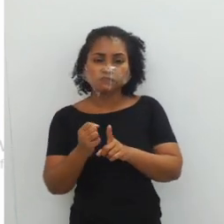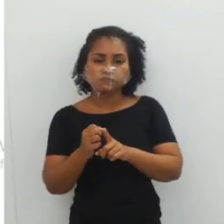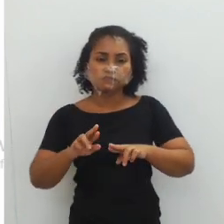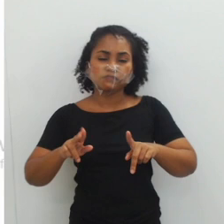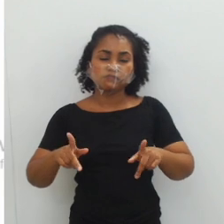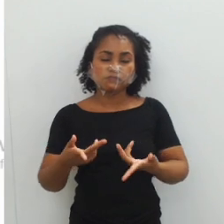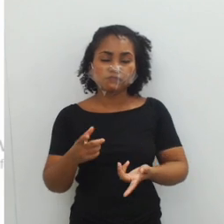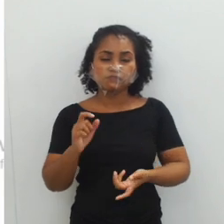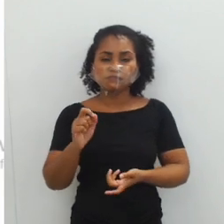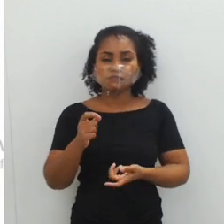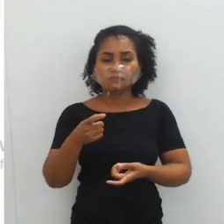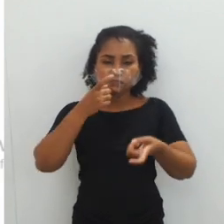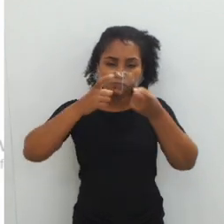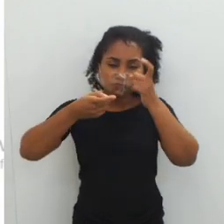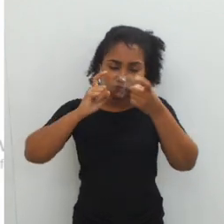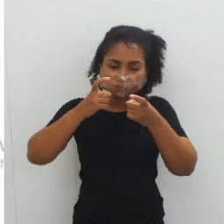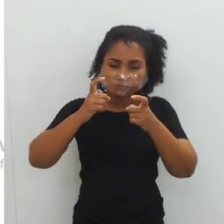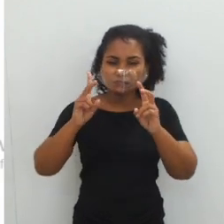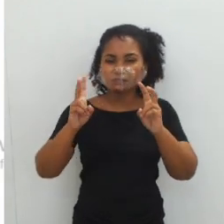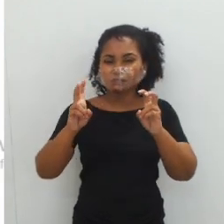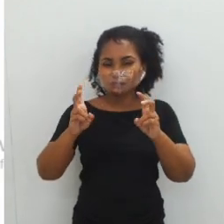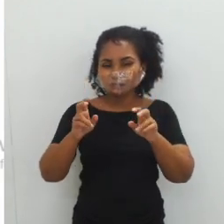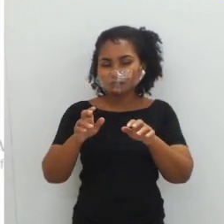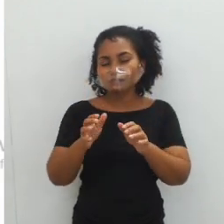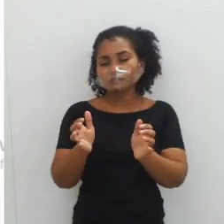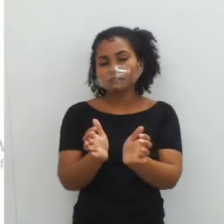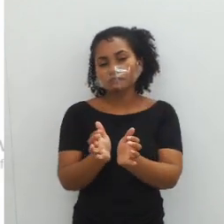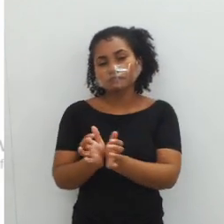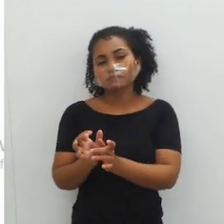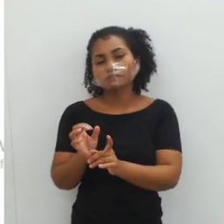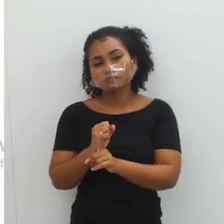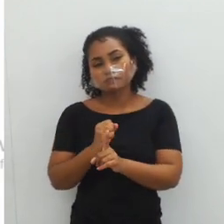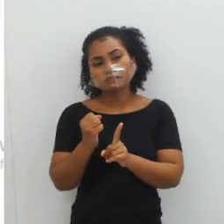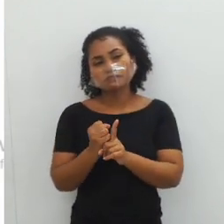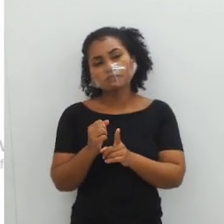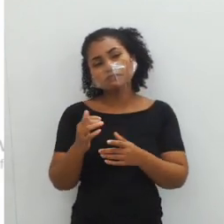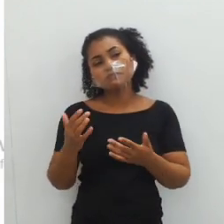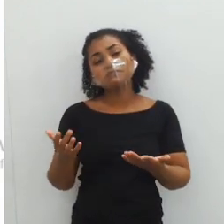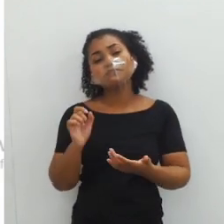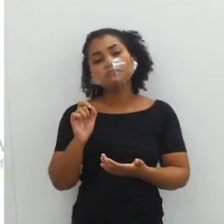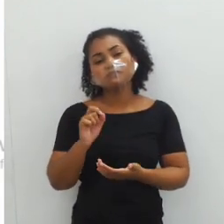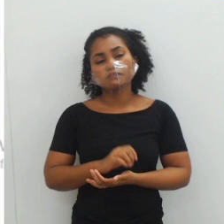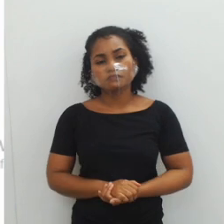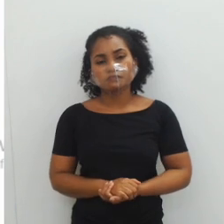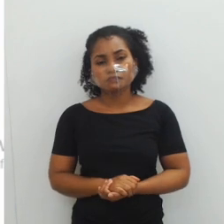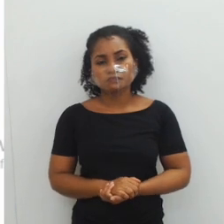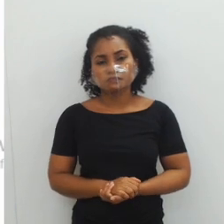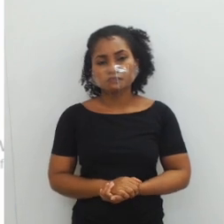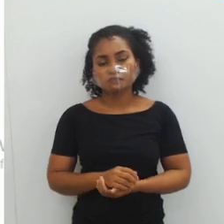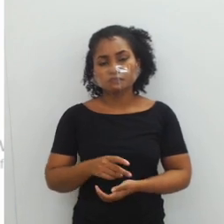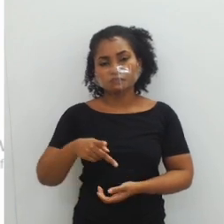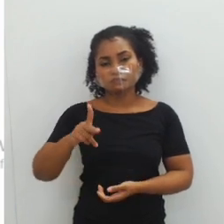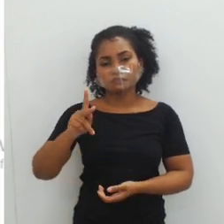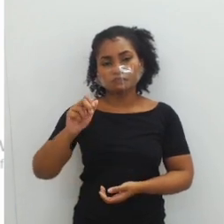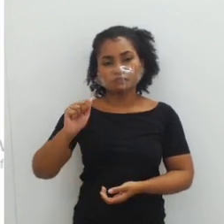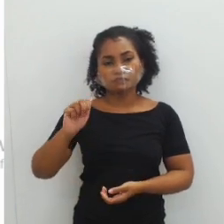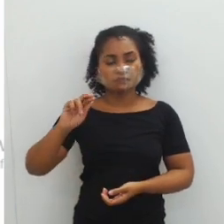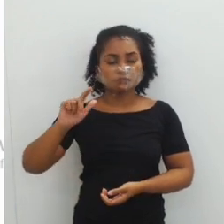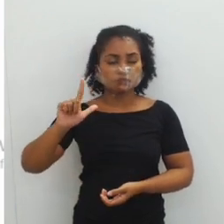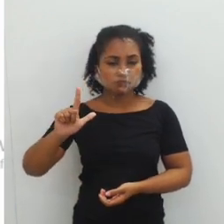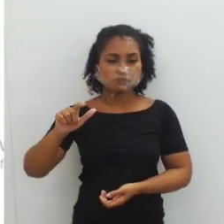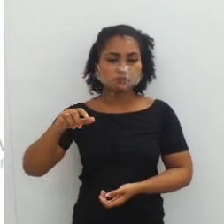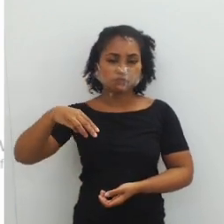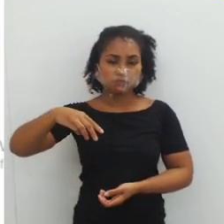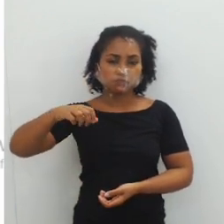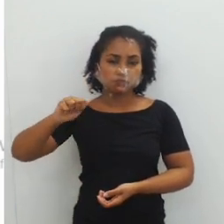sociais. Quem discute muito essa questão de classes sociais, aí vai ser Karl Marx, que vai trazer